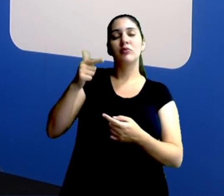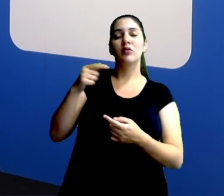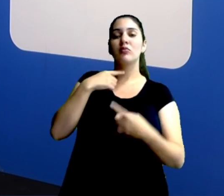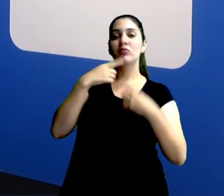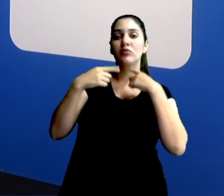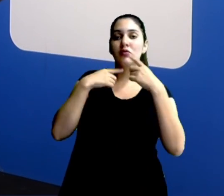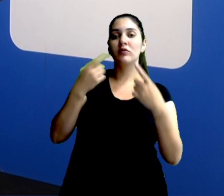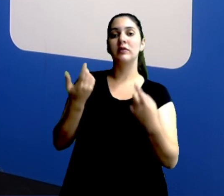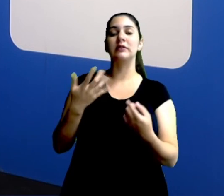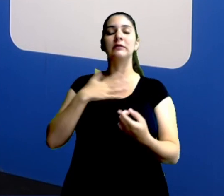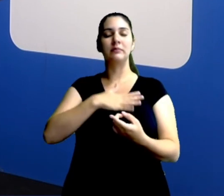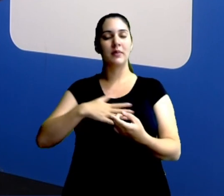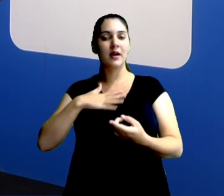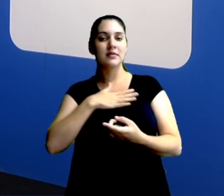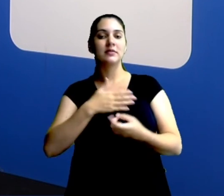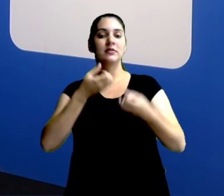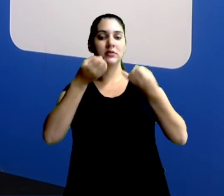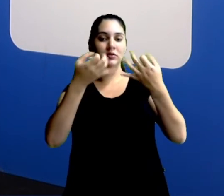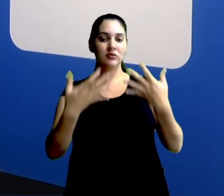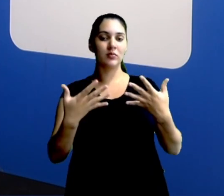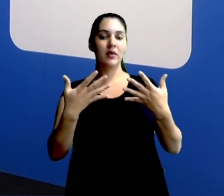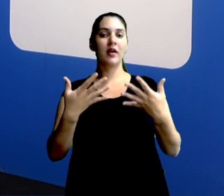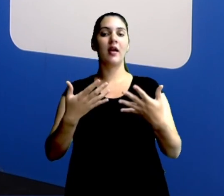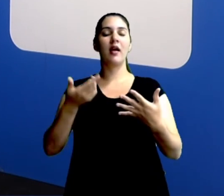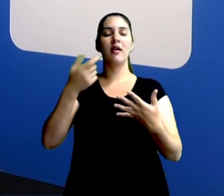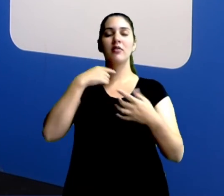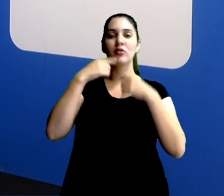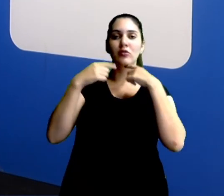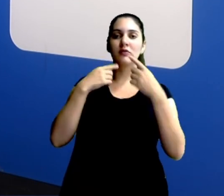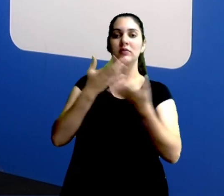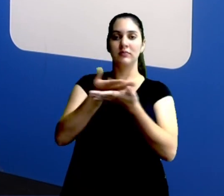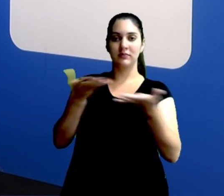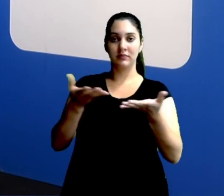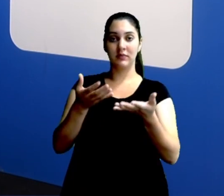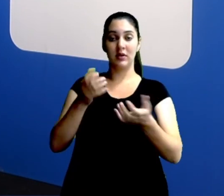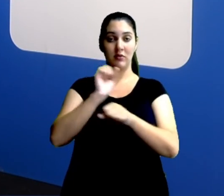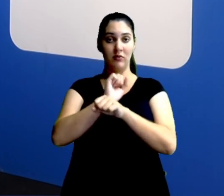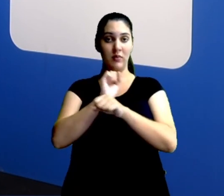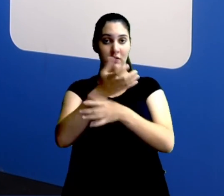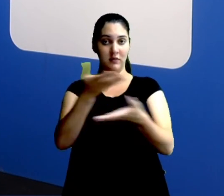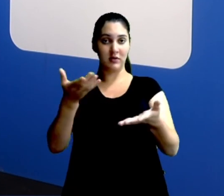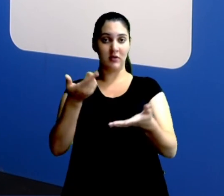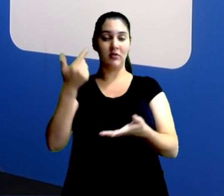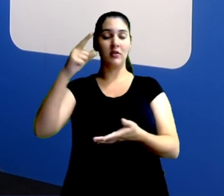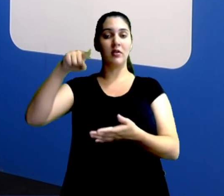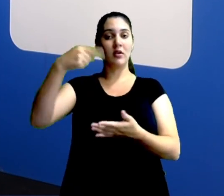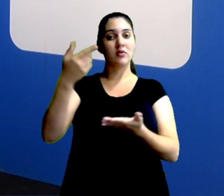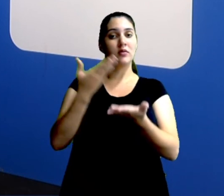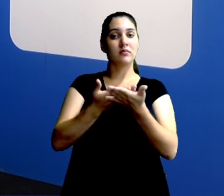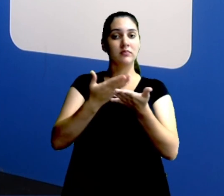ela terá a maior satisfação, o maior prazer em sanar essa sua dúvida, tá certo? Eu espero vocês na nossa